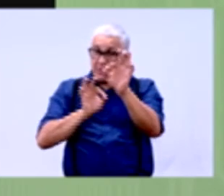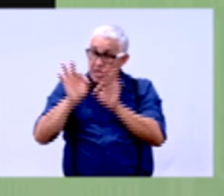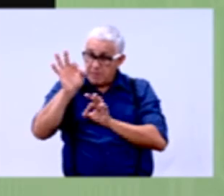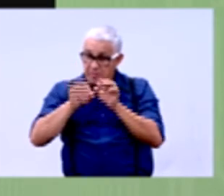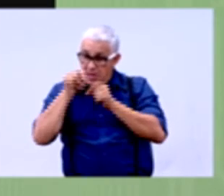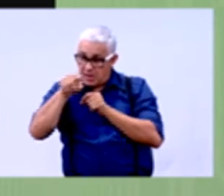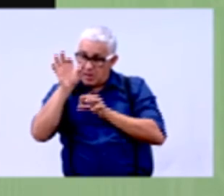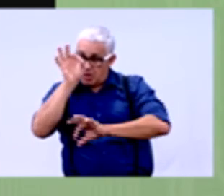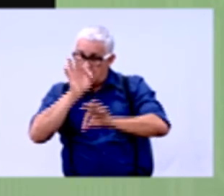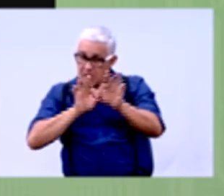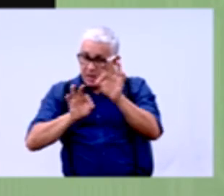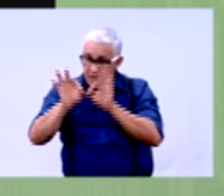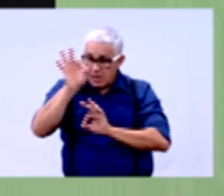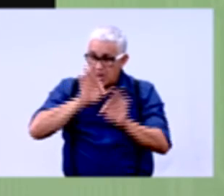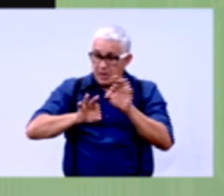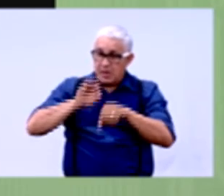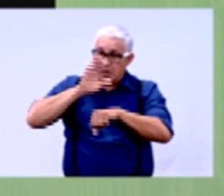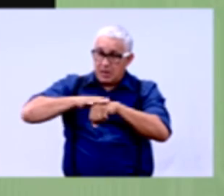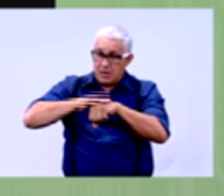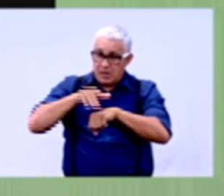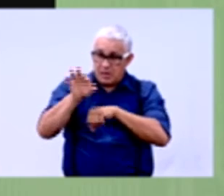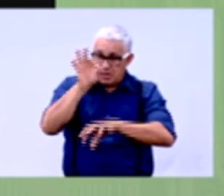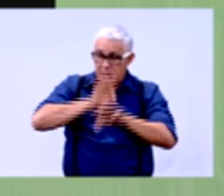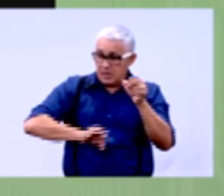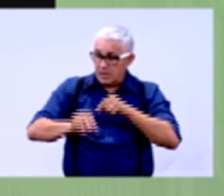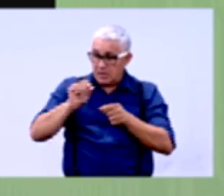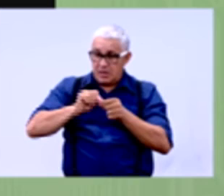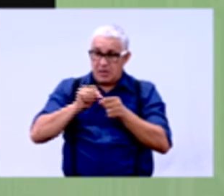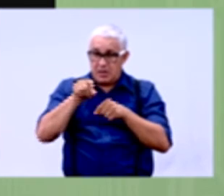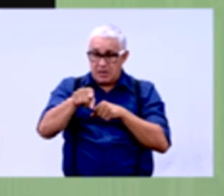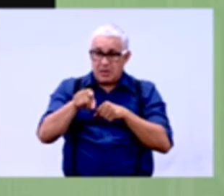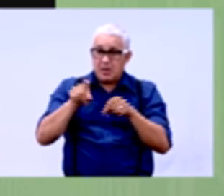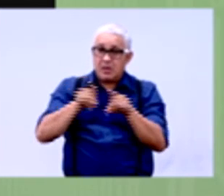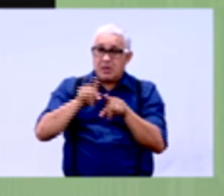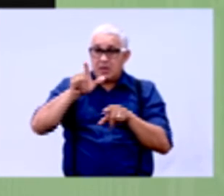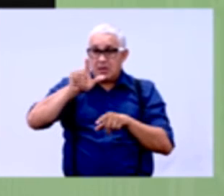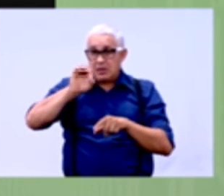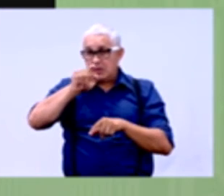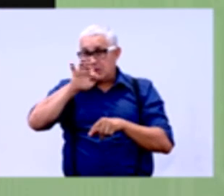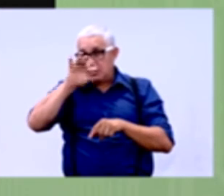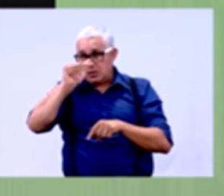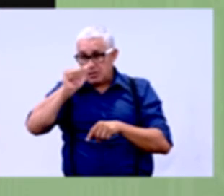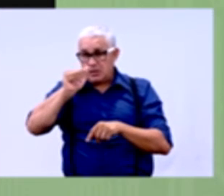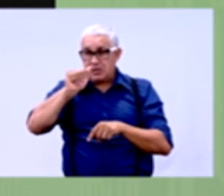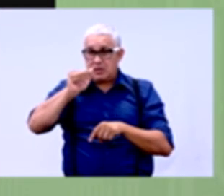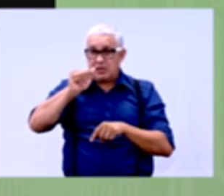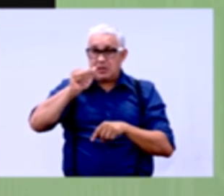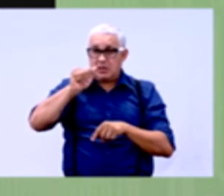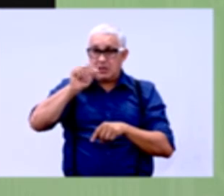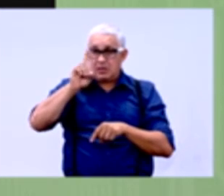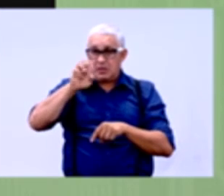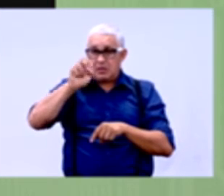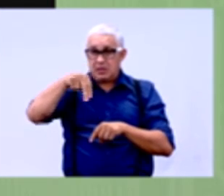base na ação que foi realizada e na lógica de negócio